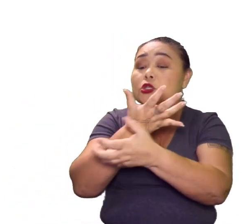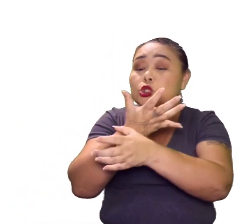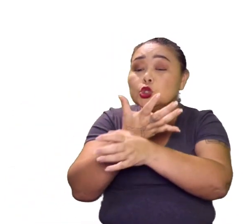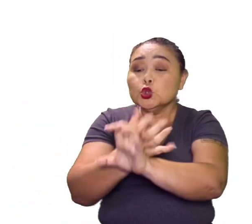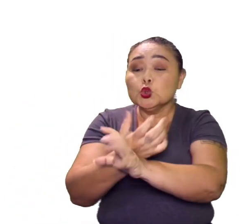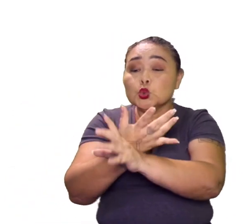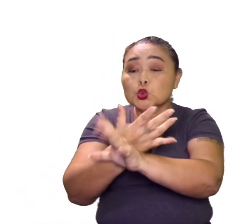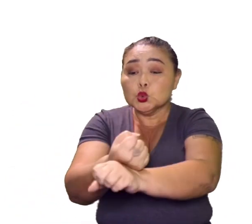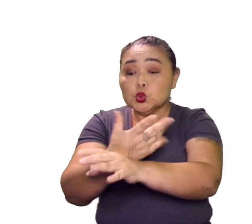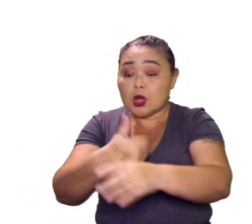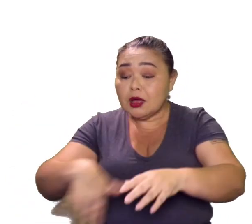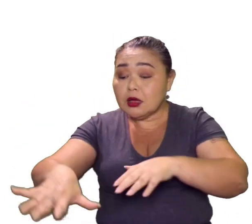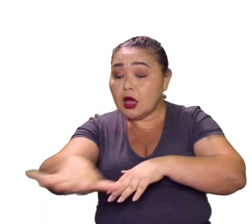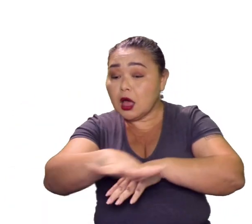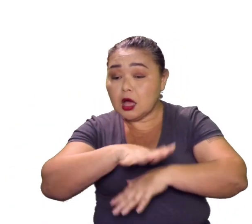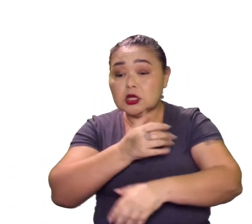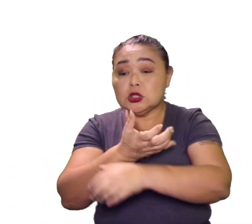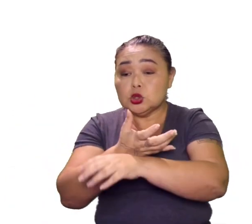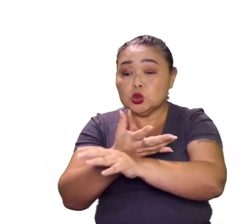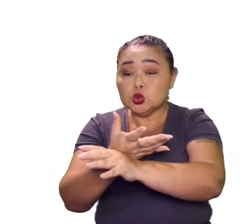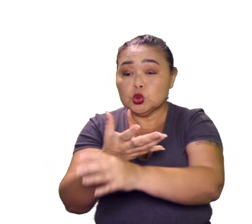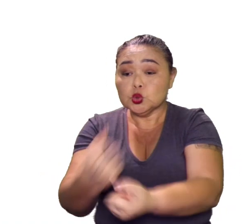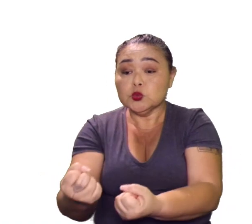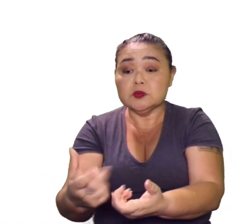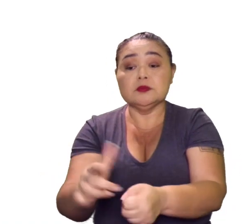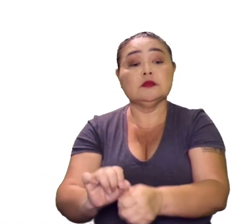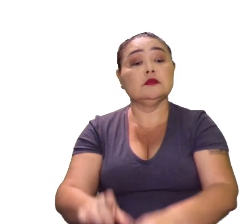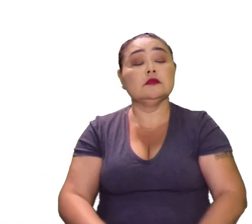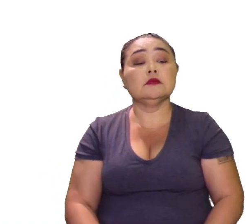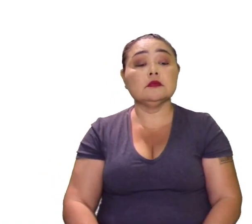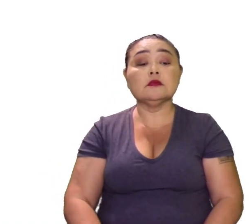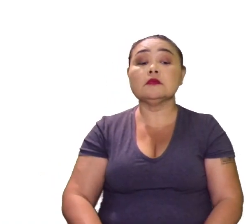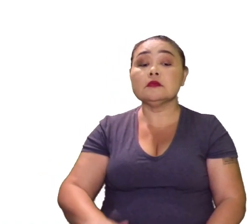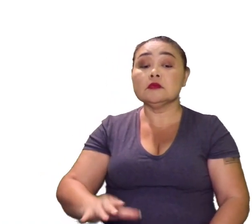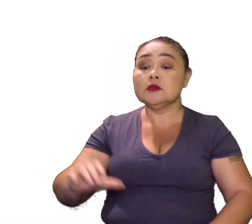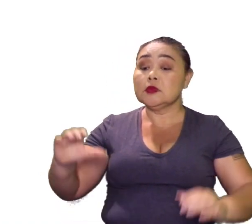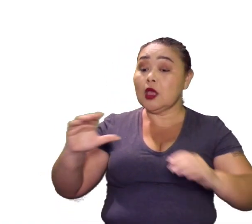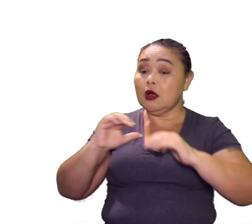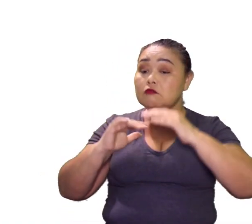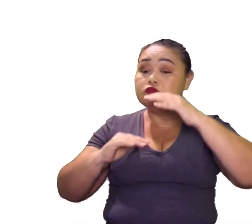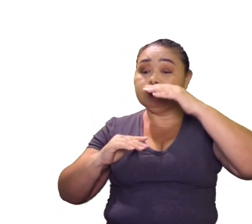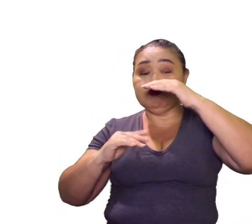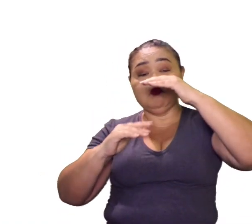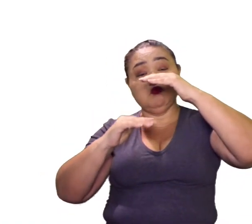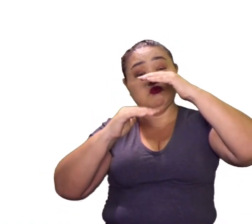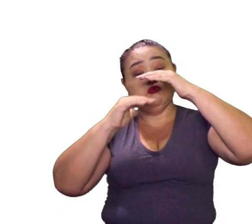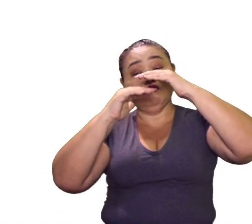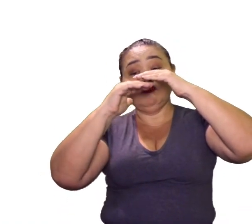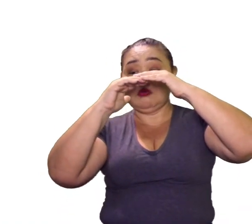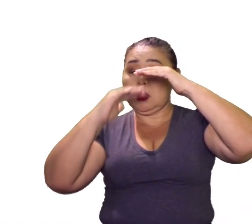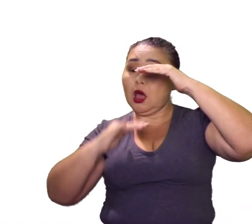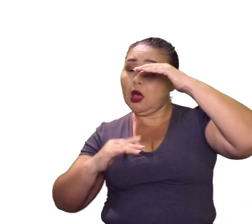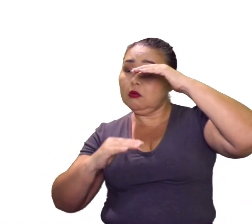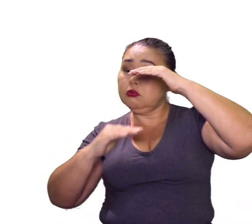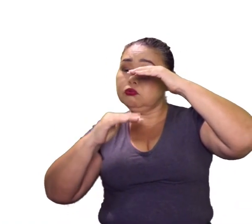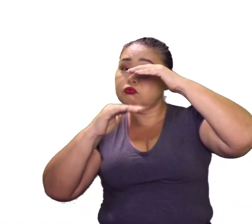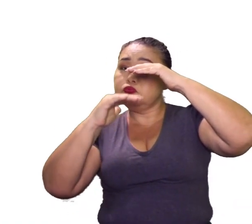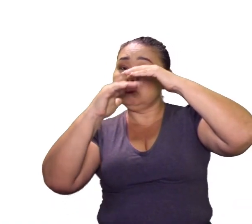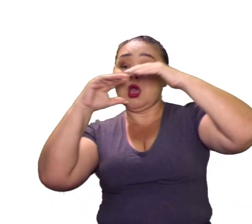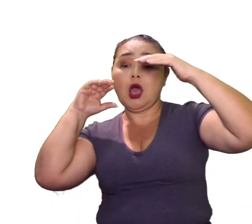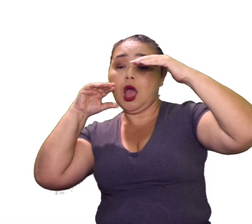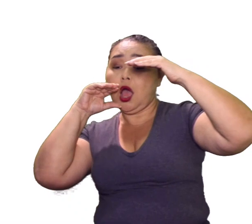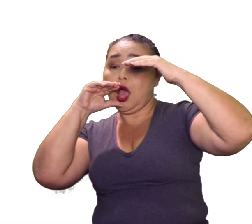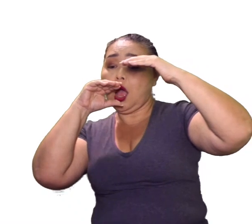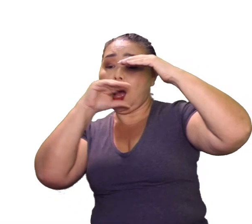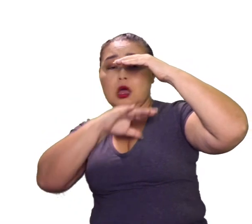Desertificação, que você acabou de falar, Carlinhos, a desertificação, aquecimento global, ou seja,